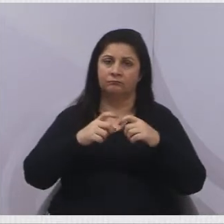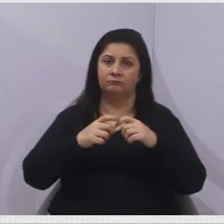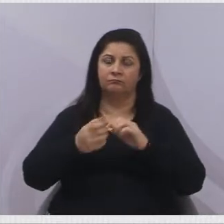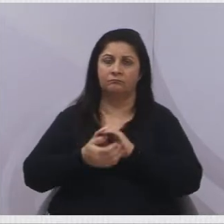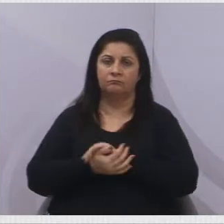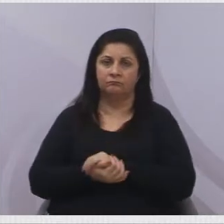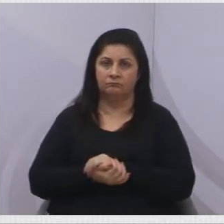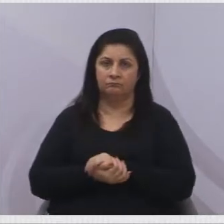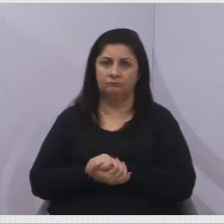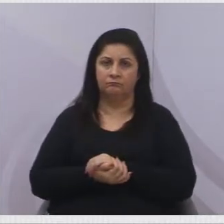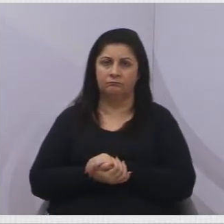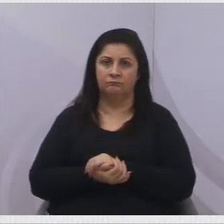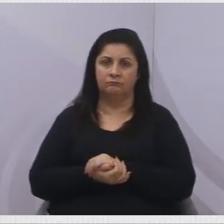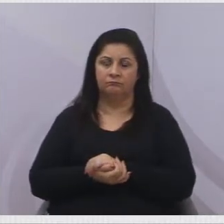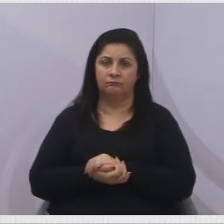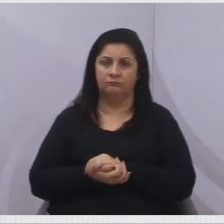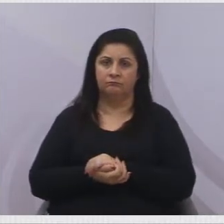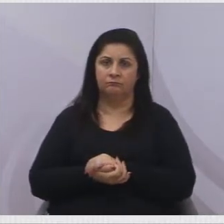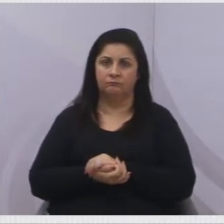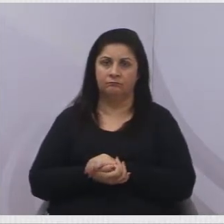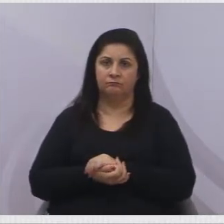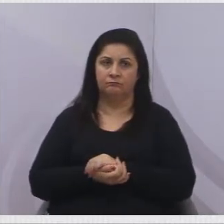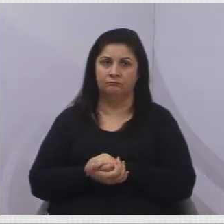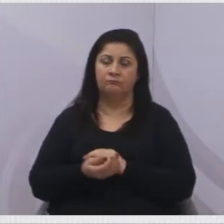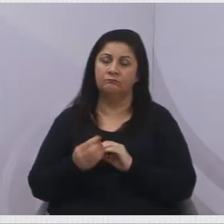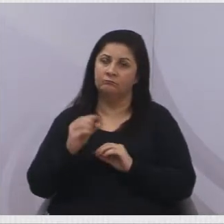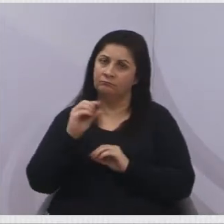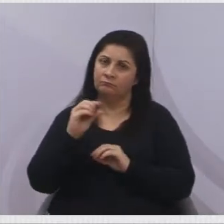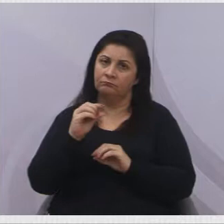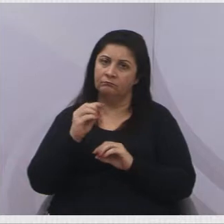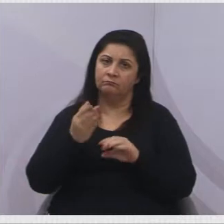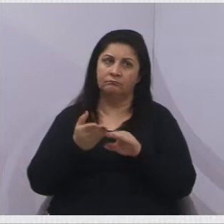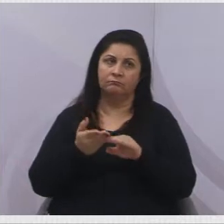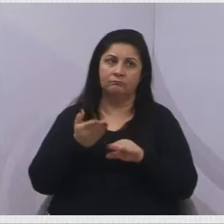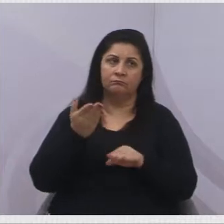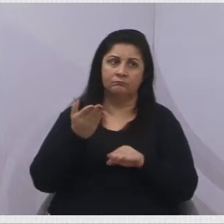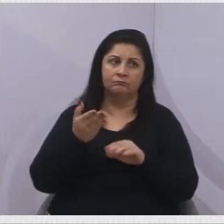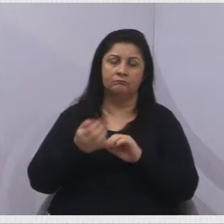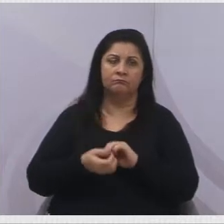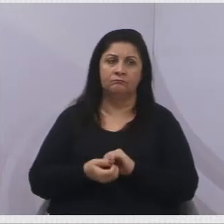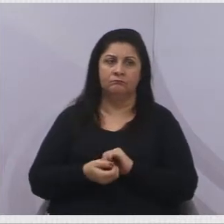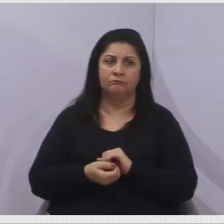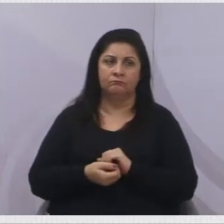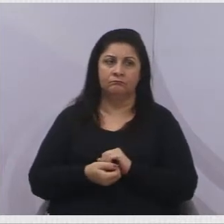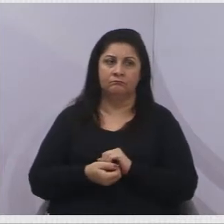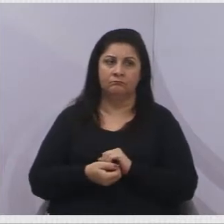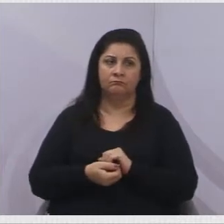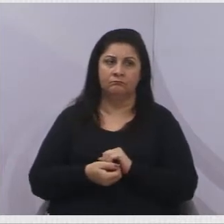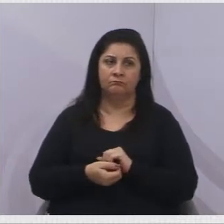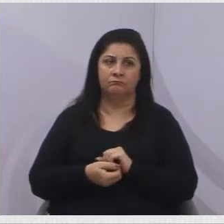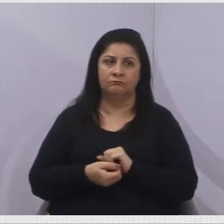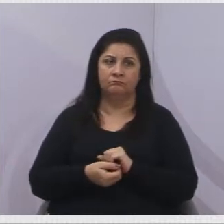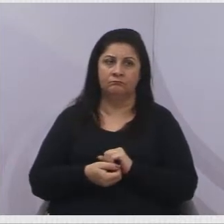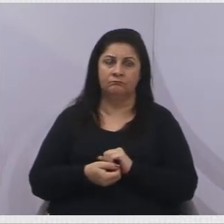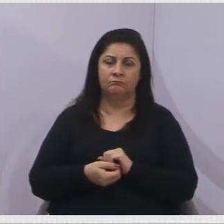um aumento ainda discreto e esperamos que isso venha a se reduzir.